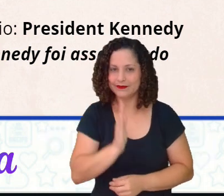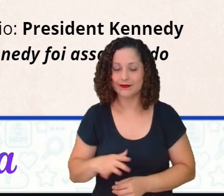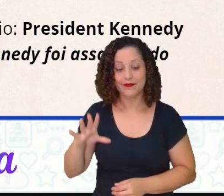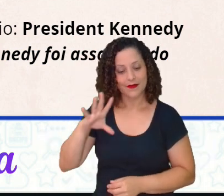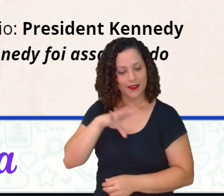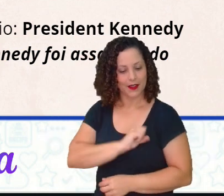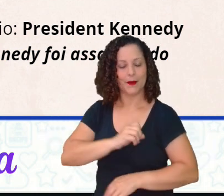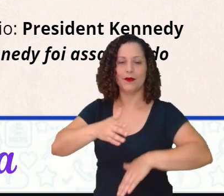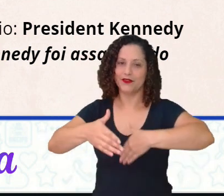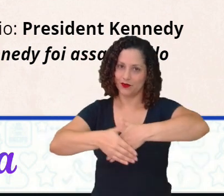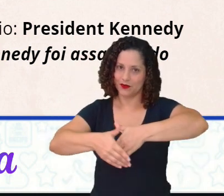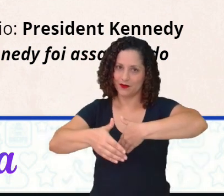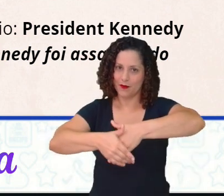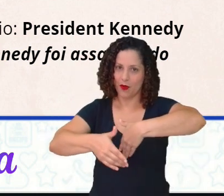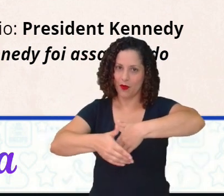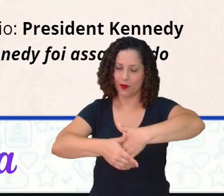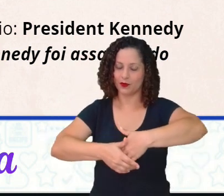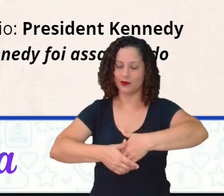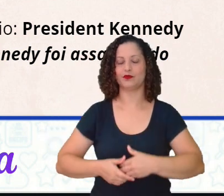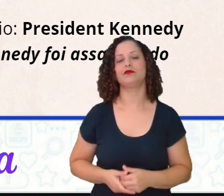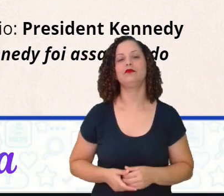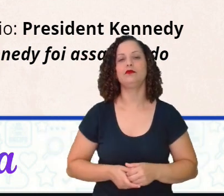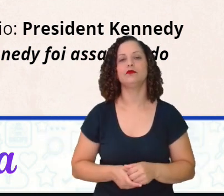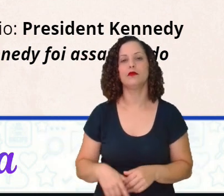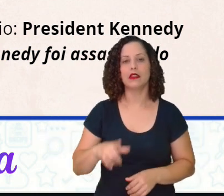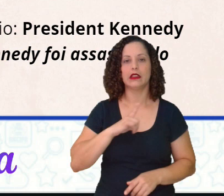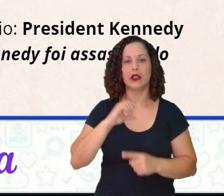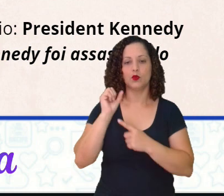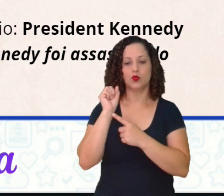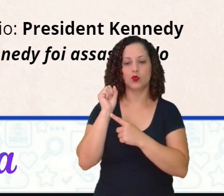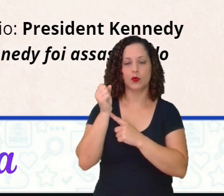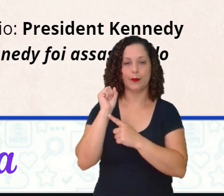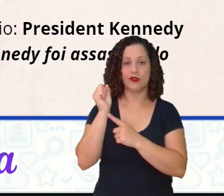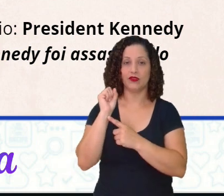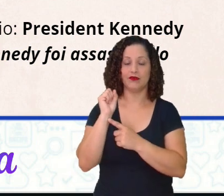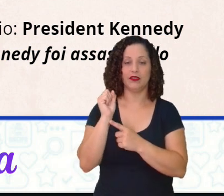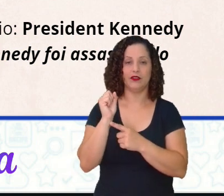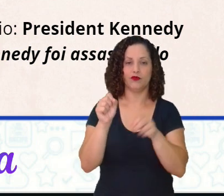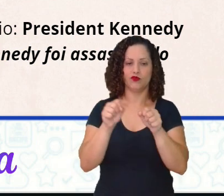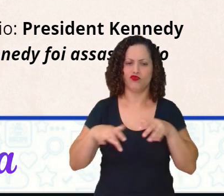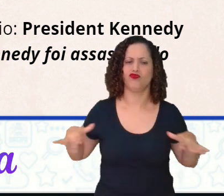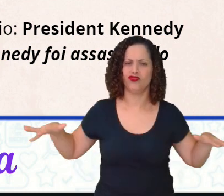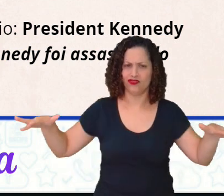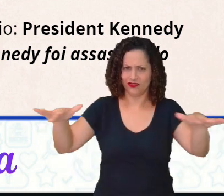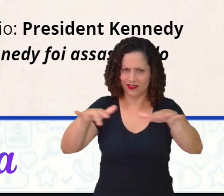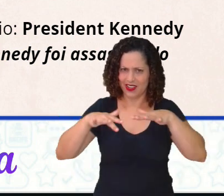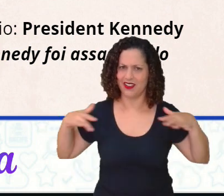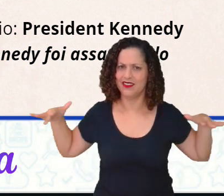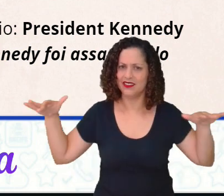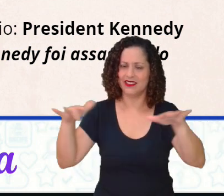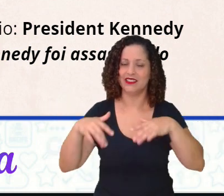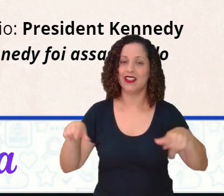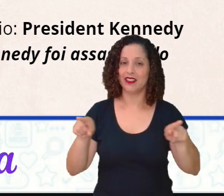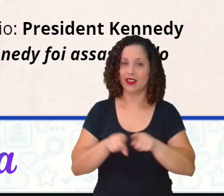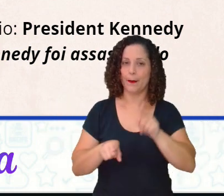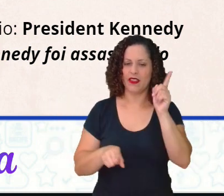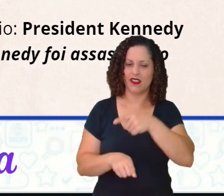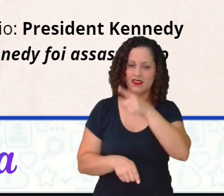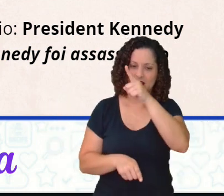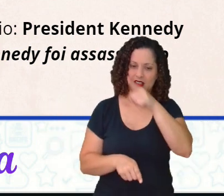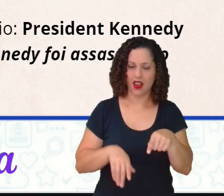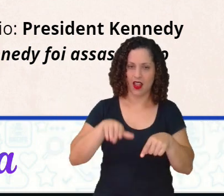tá? Então, quando eu tenho um substantivo que generaliza, né? Então, não uso também artigo